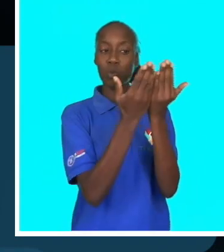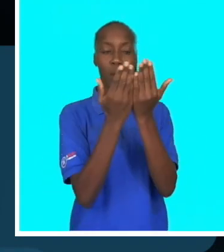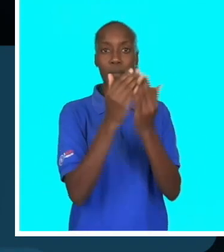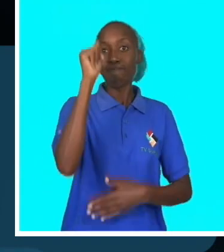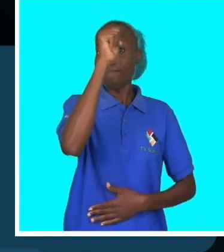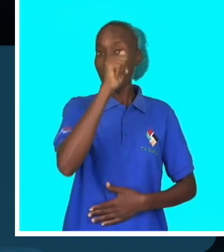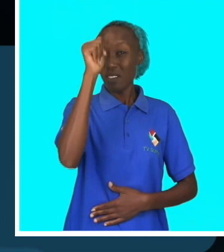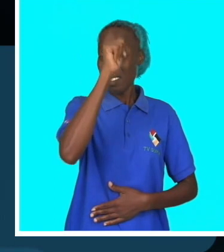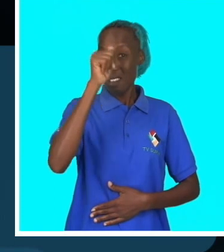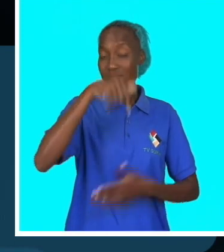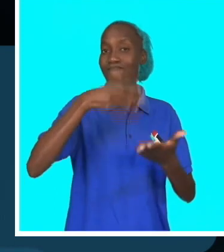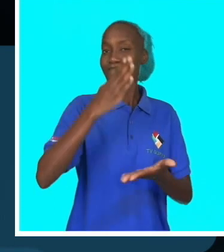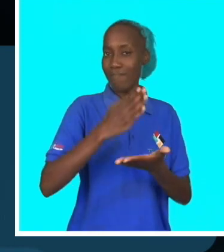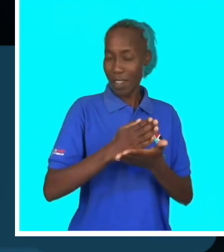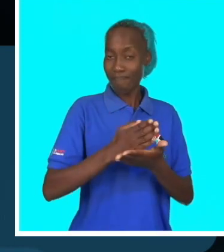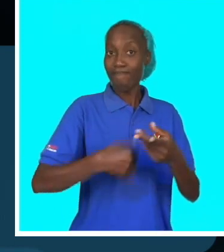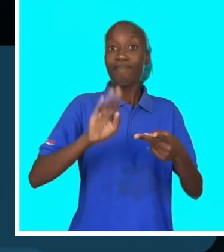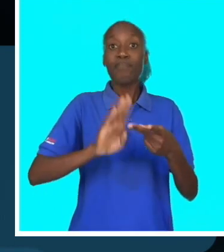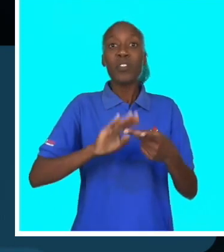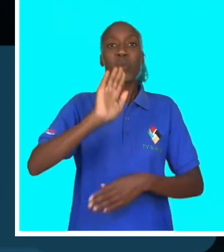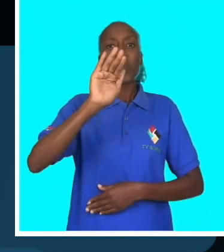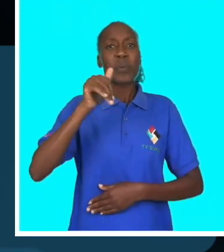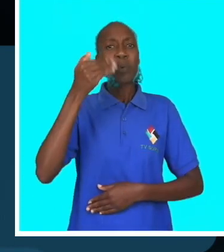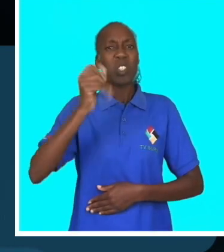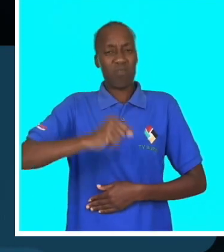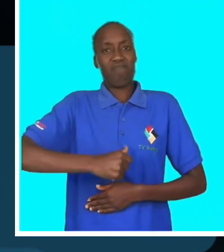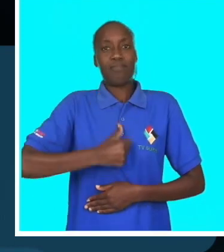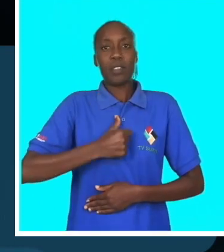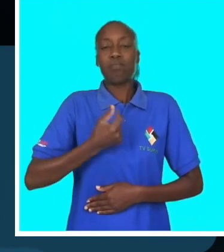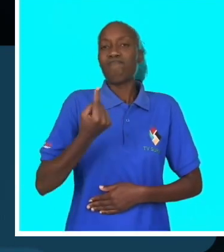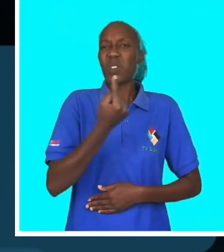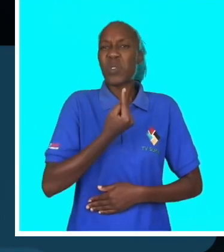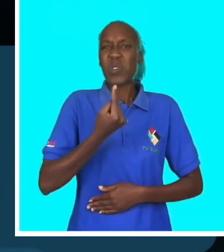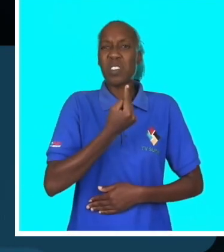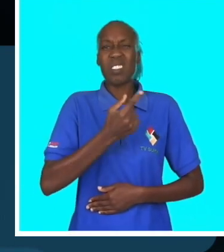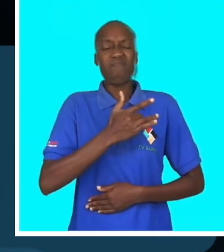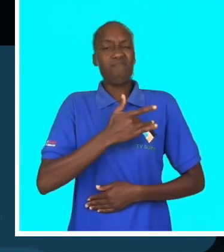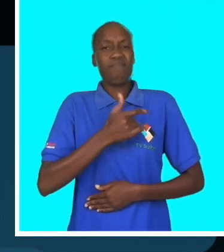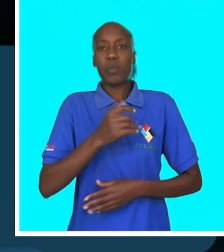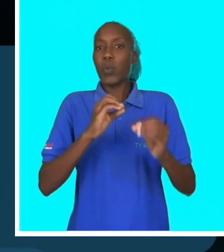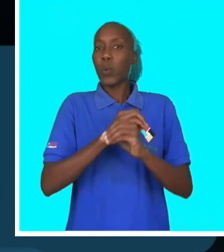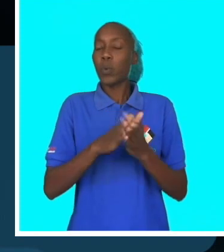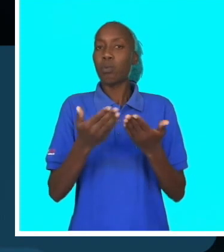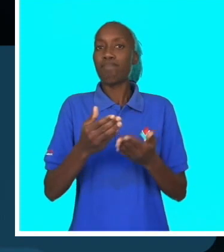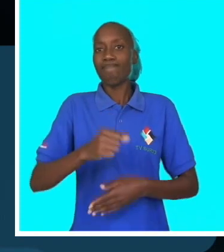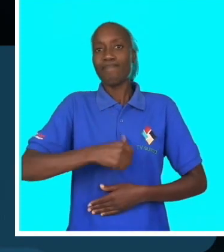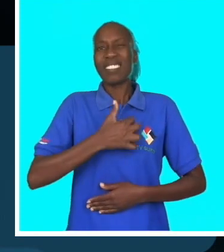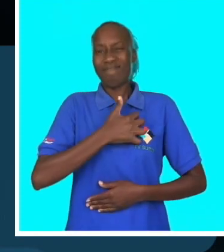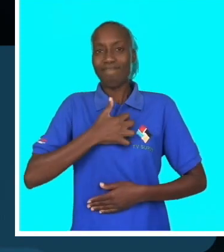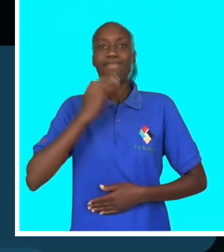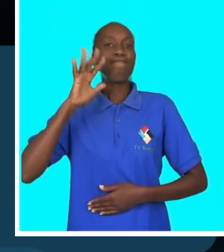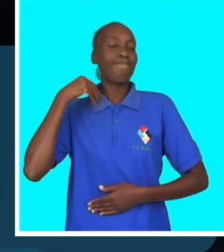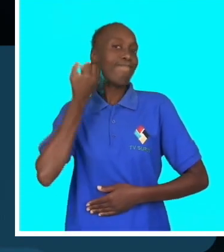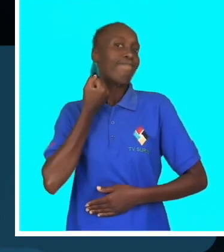estudar, a fazer a minha licenciatura, claro, e chegou um dia que eu, pronto, não estava muito bem